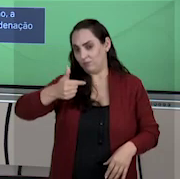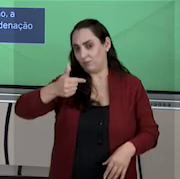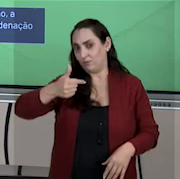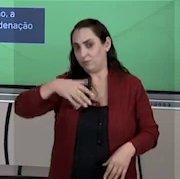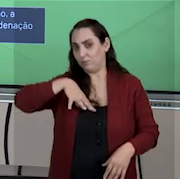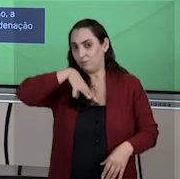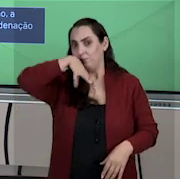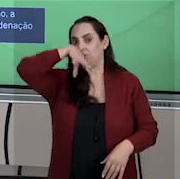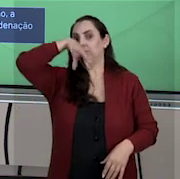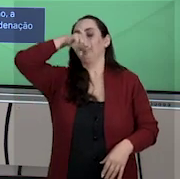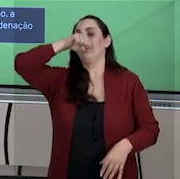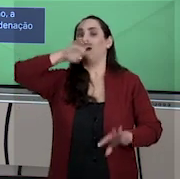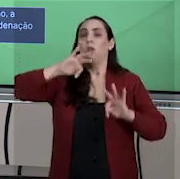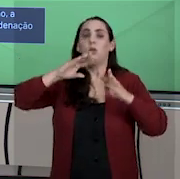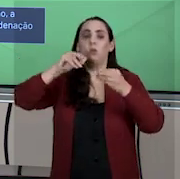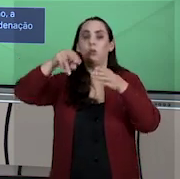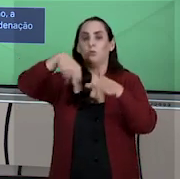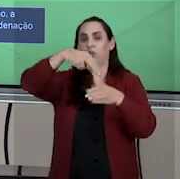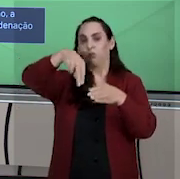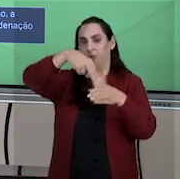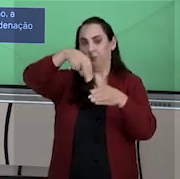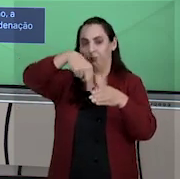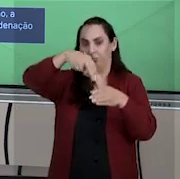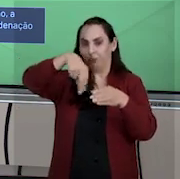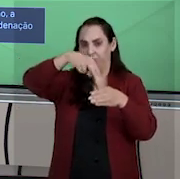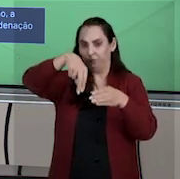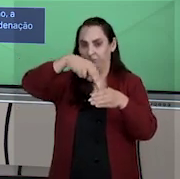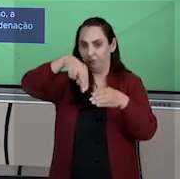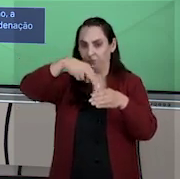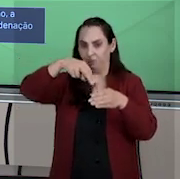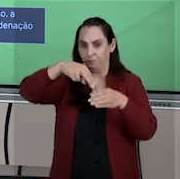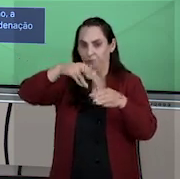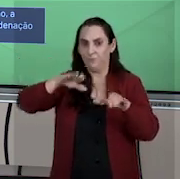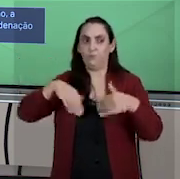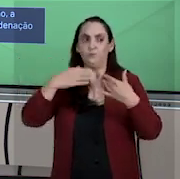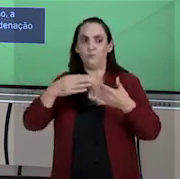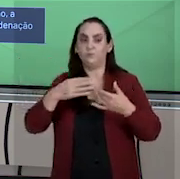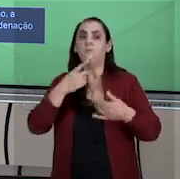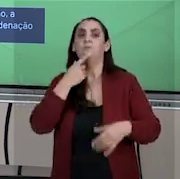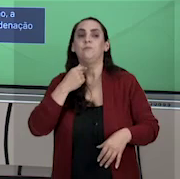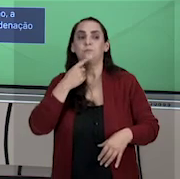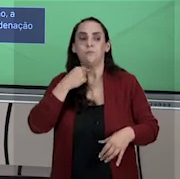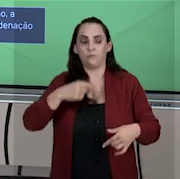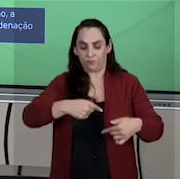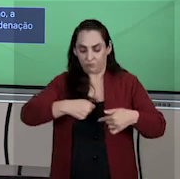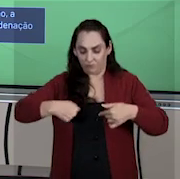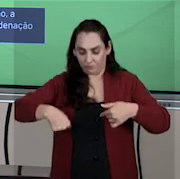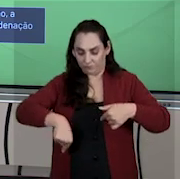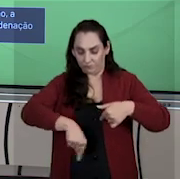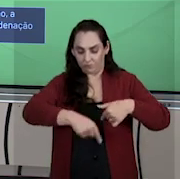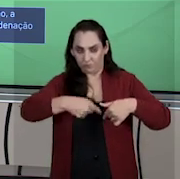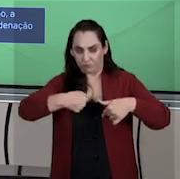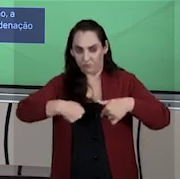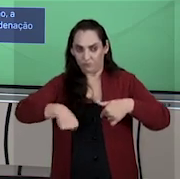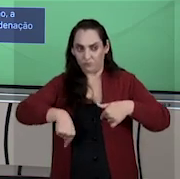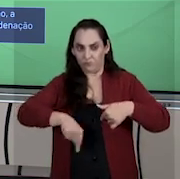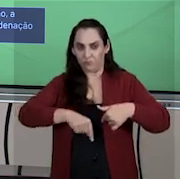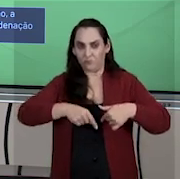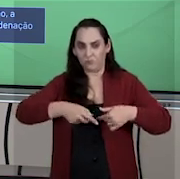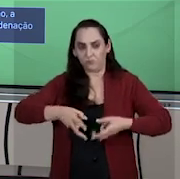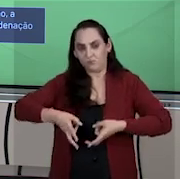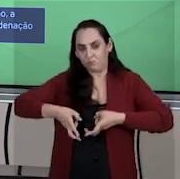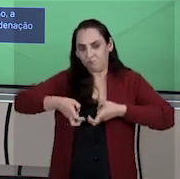os nutrientes que vieram do processo da digestão. Então, o sangue vai circular lá no intestino, vai reter, pegar